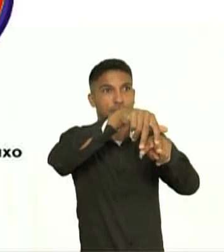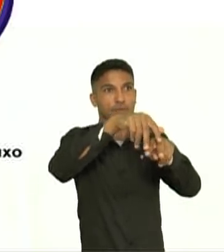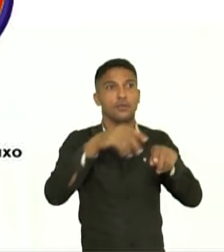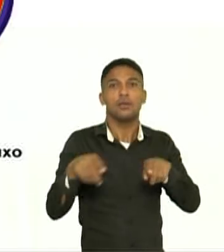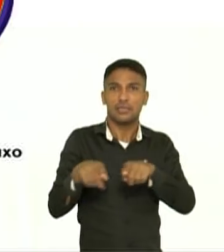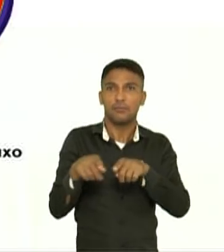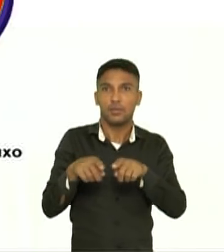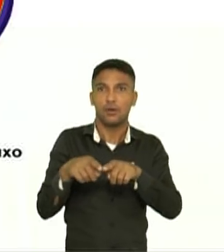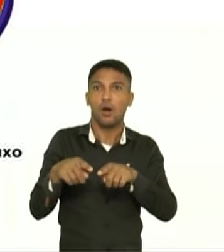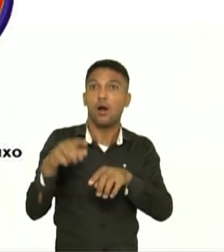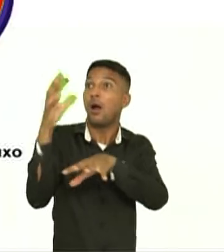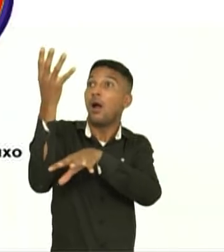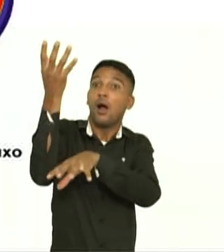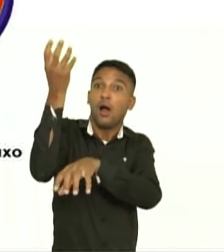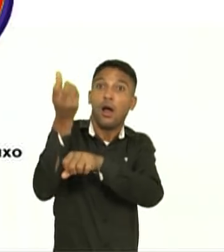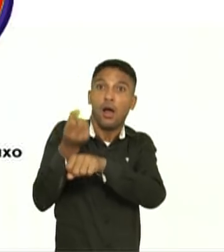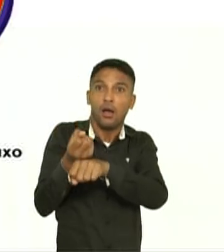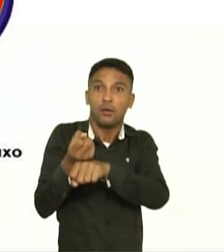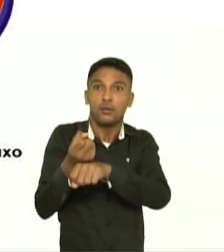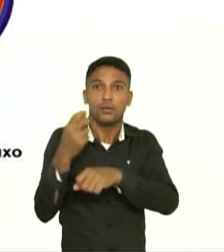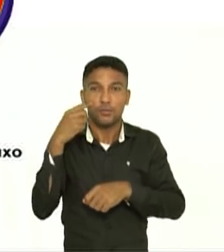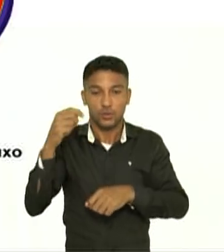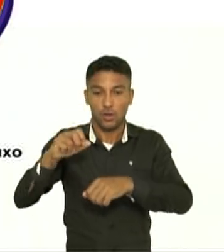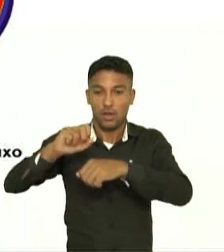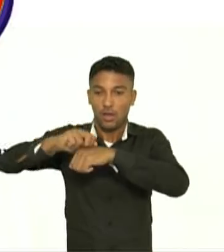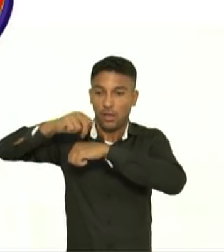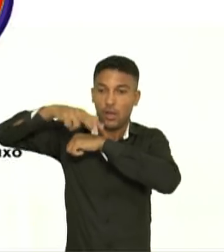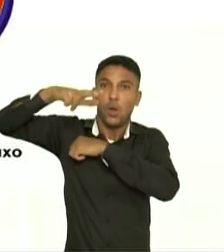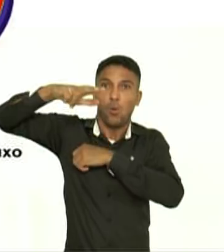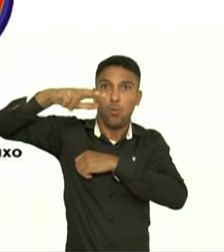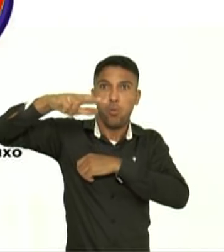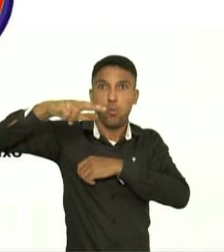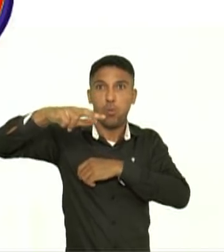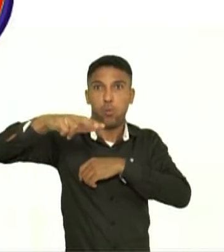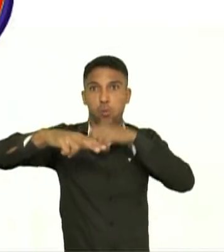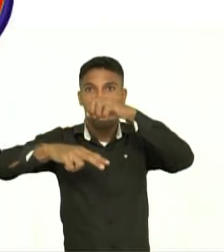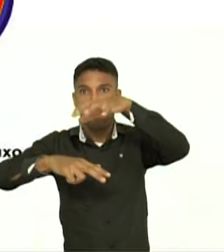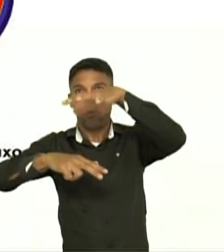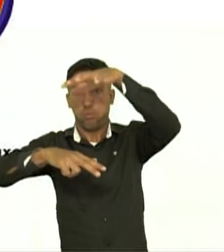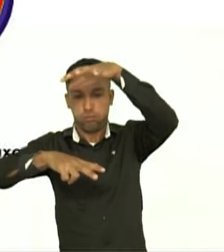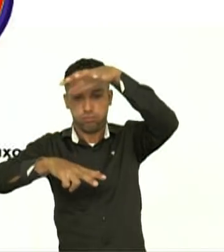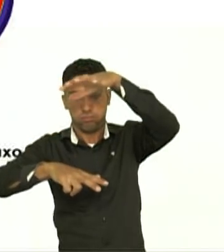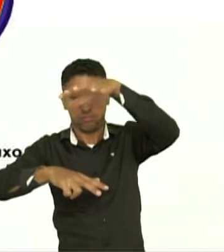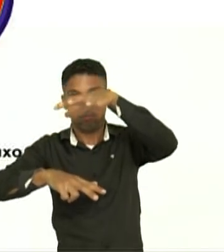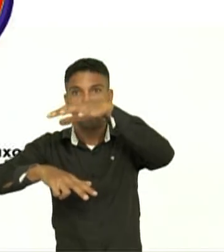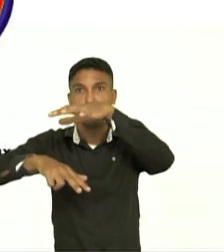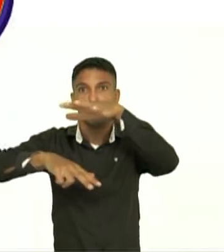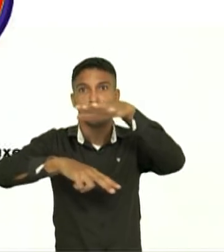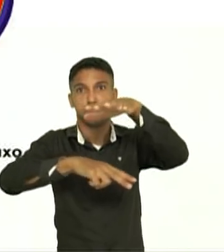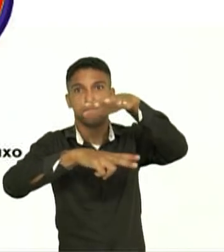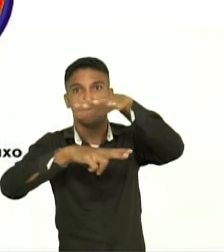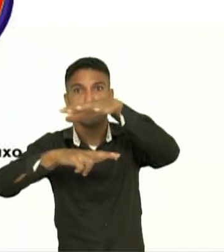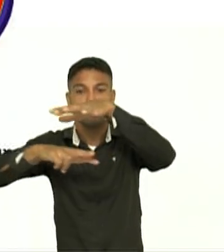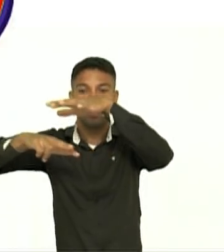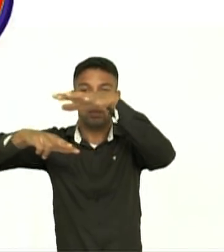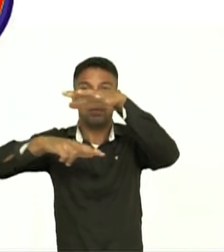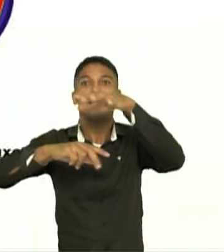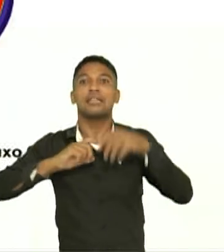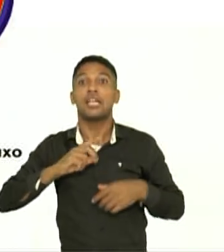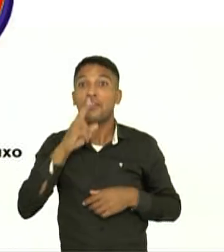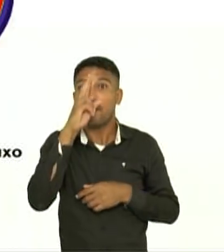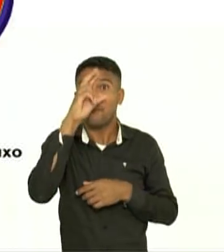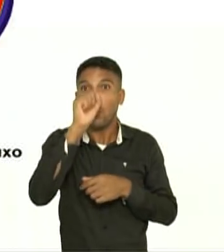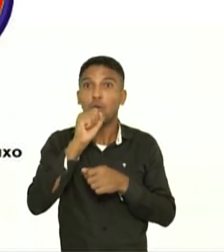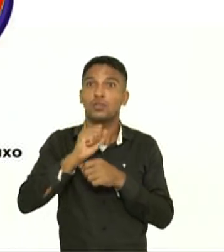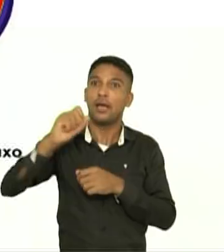gravitacional, você tem aqui uma pessoa de paraquedas, né, em queda livre, e você vai ter, por exemplo, uma força apontada para baixo, né? Uma